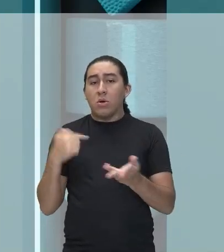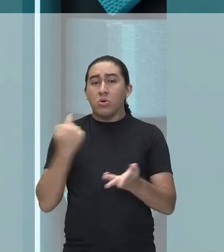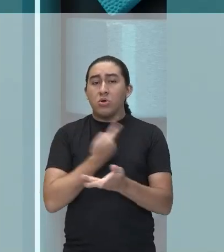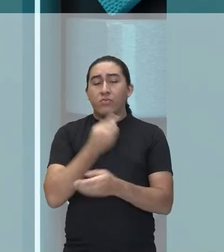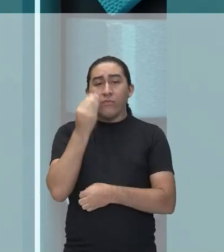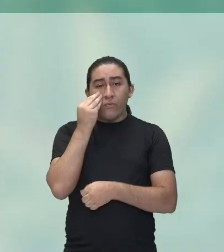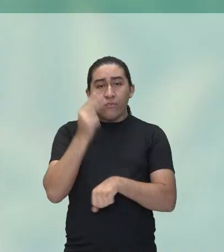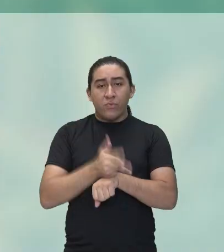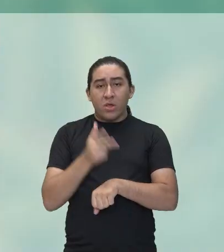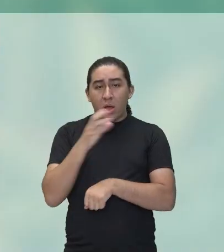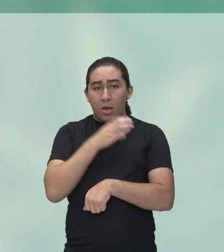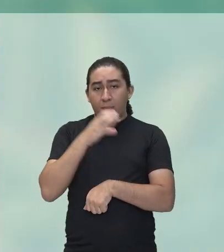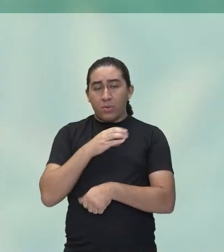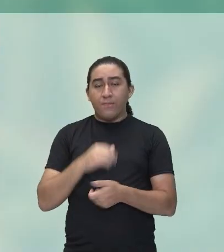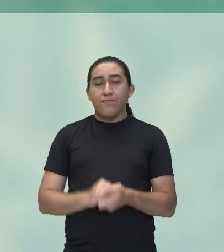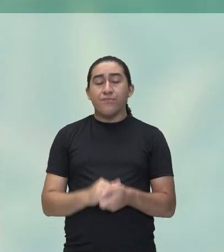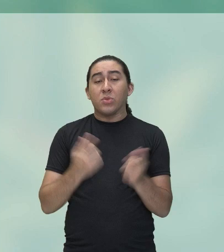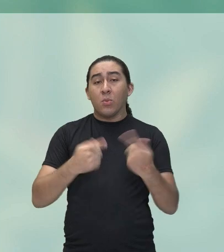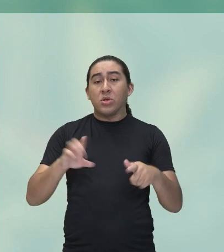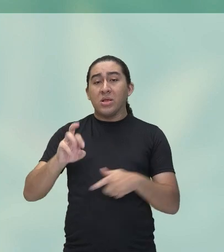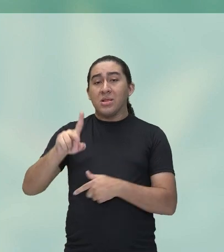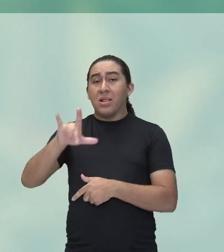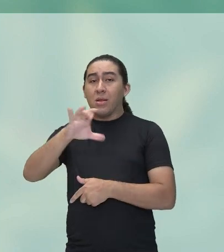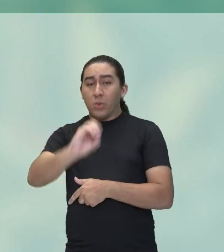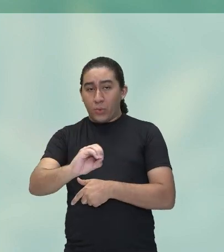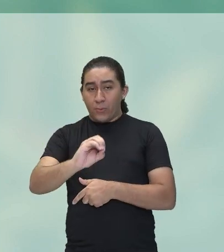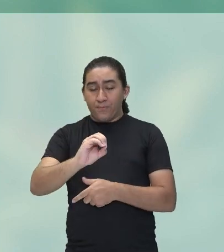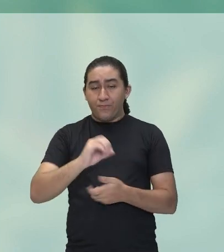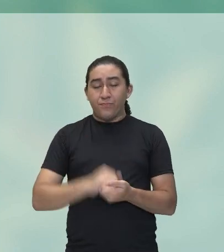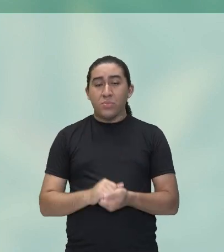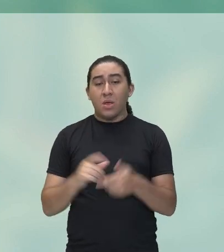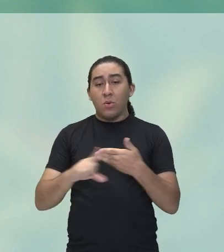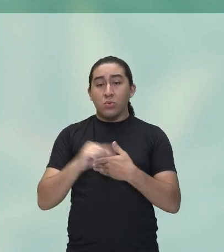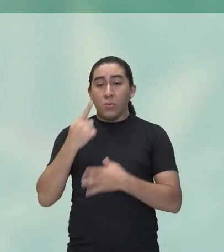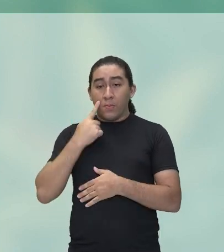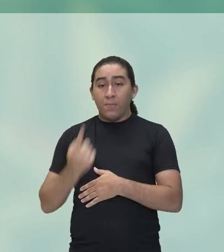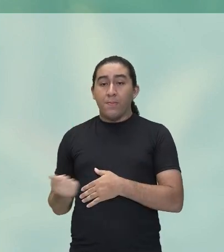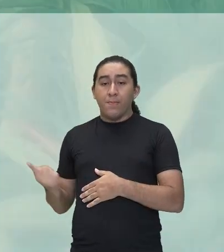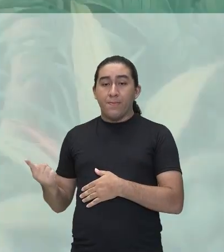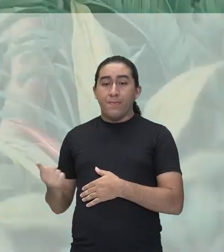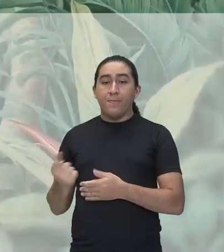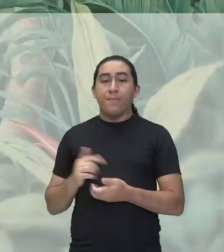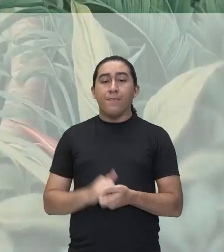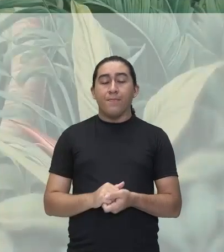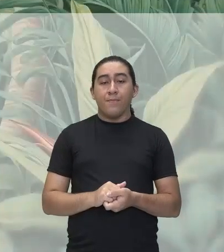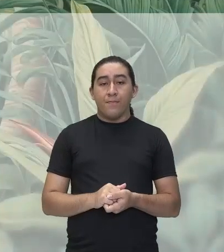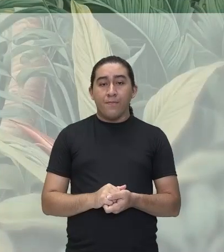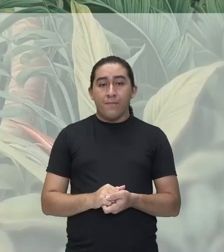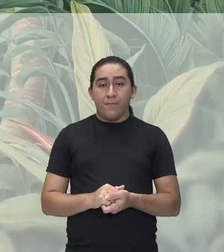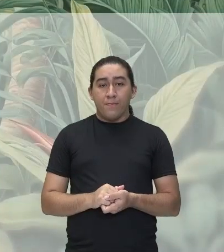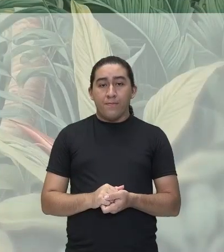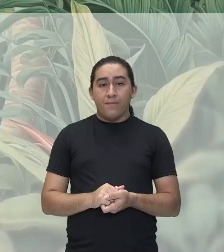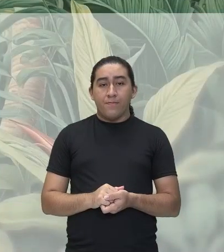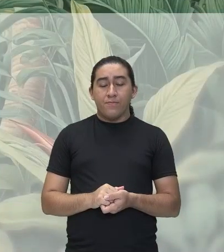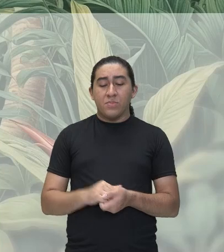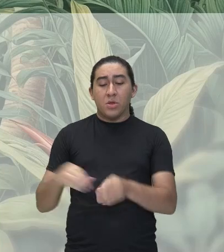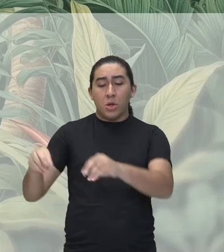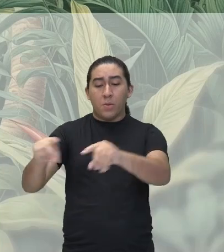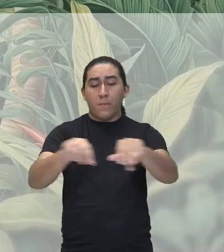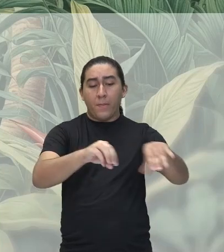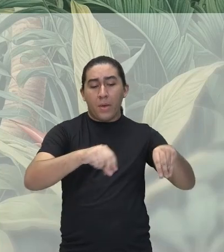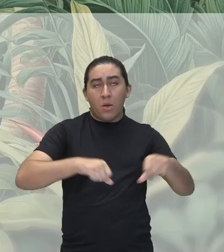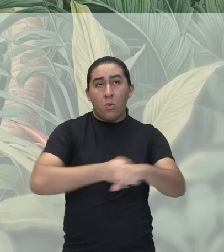vocês. Canção do Exílio, de Gonçalves Dias. Minha terra tem